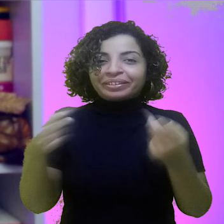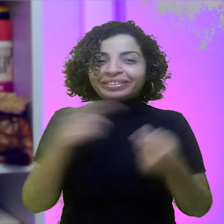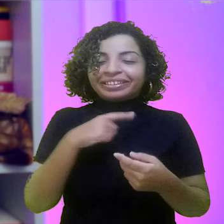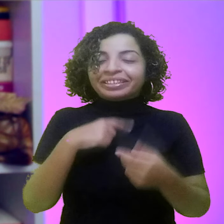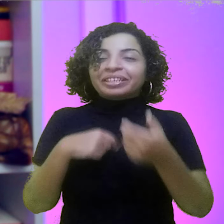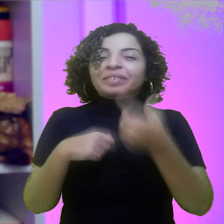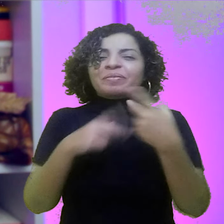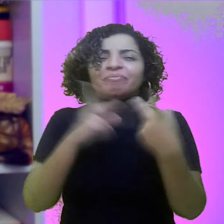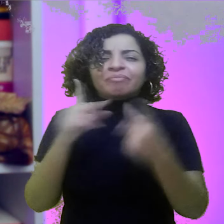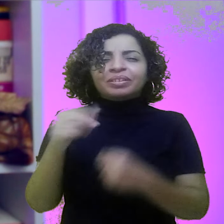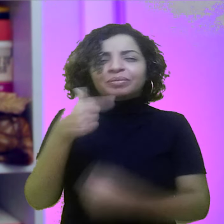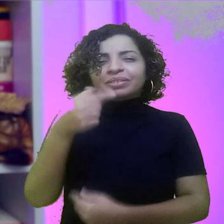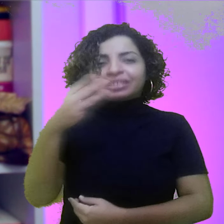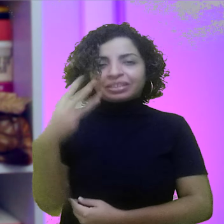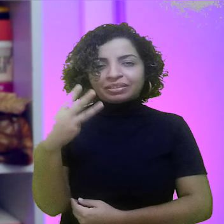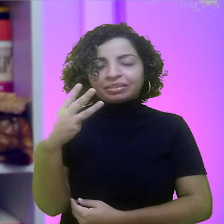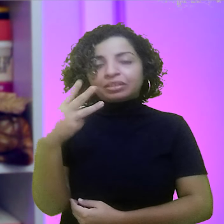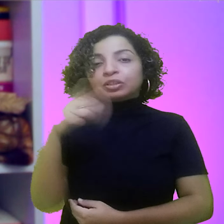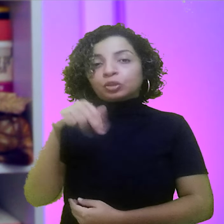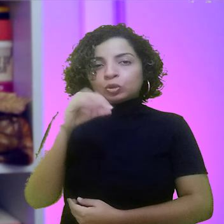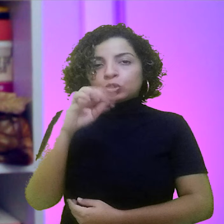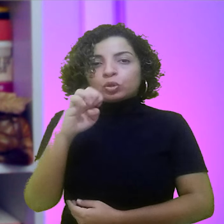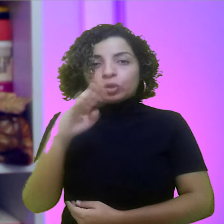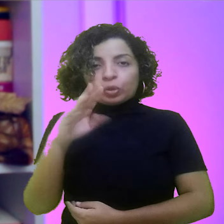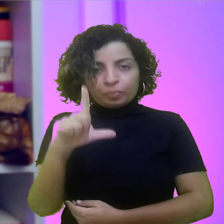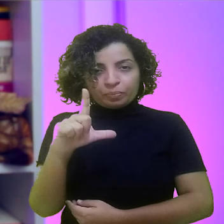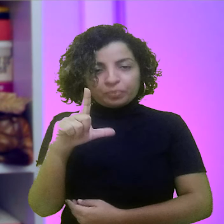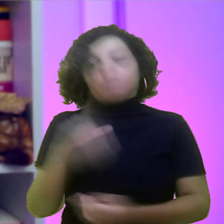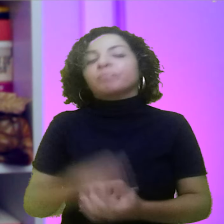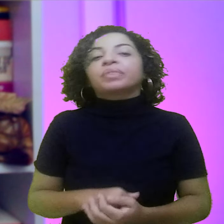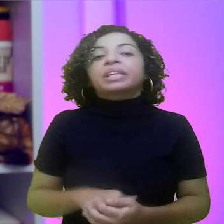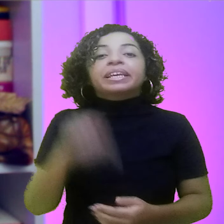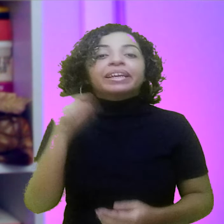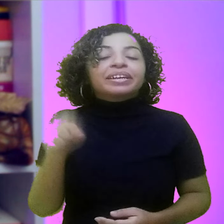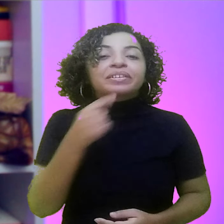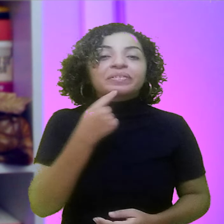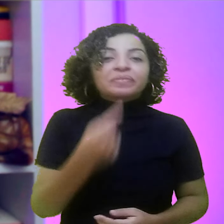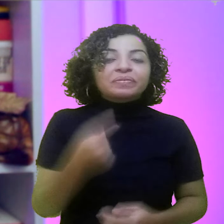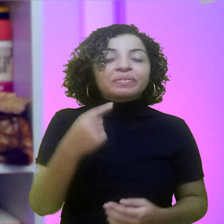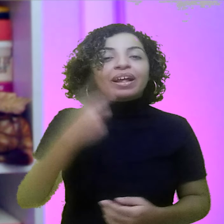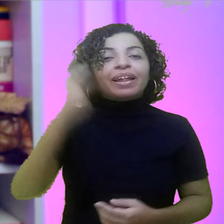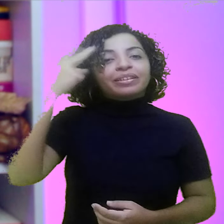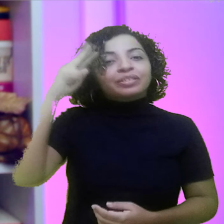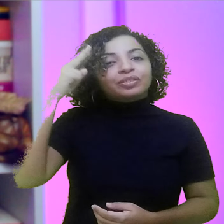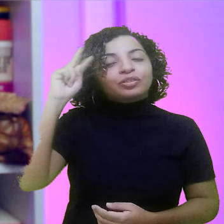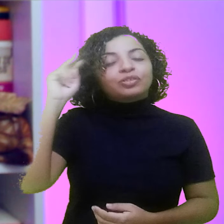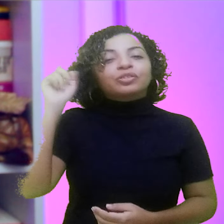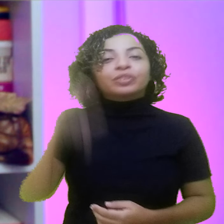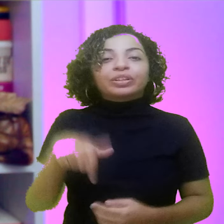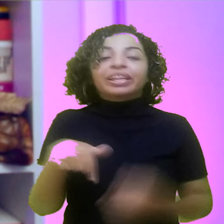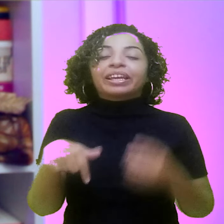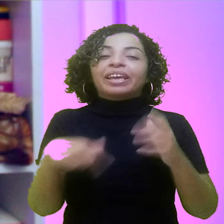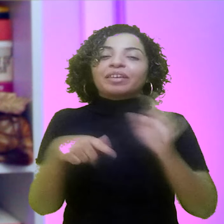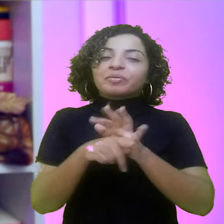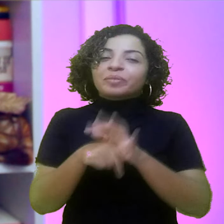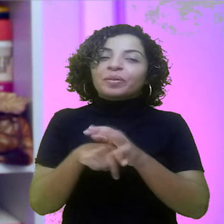Nobel de 73 com o seu grande clássico O Voz. Esse aqui que é uma narrativa histórica que conta justamente a história da